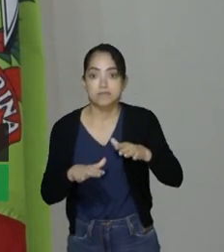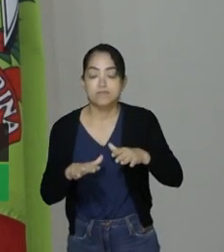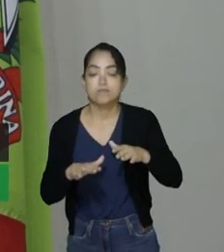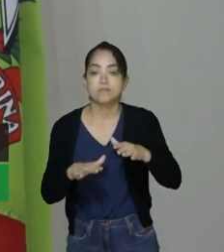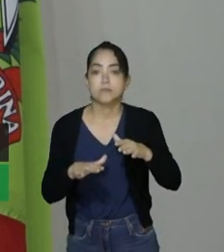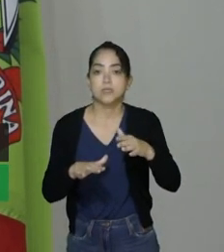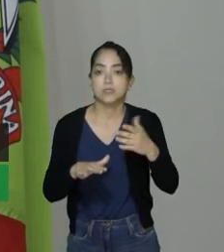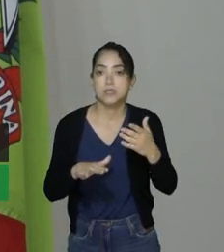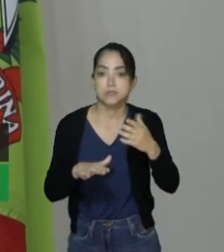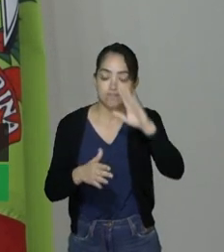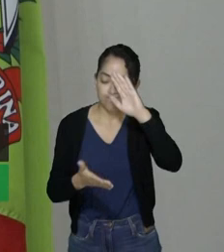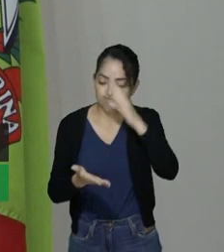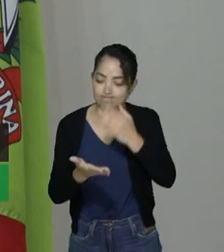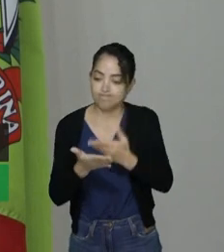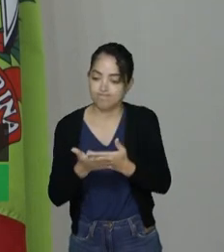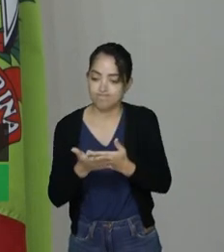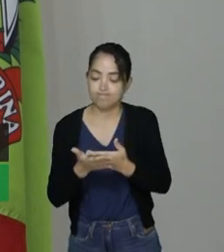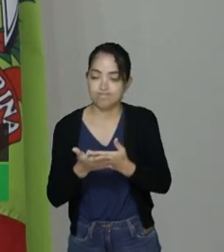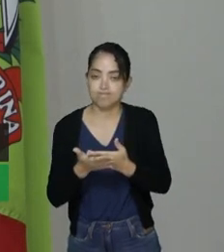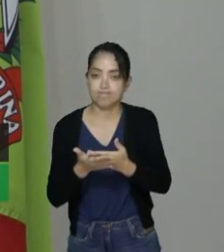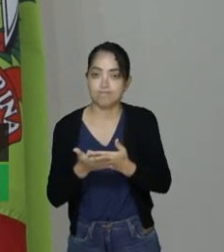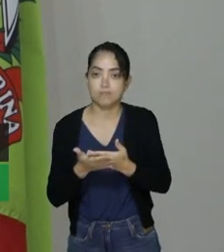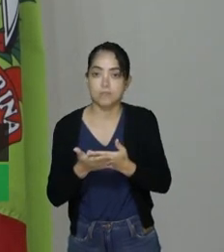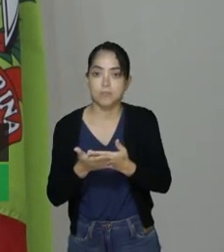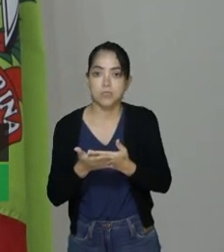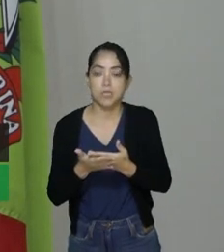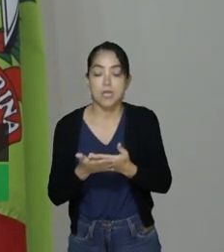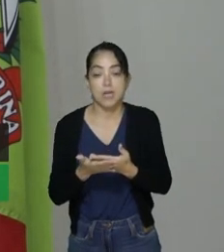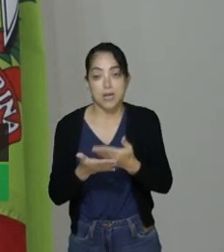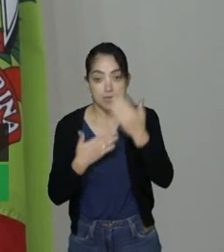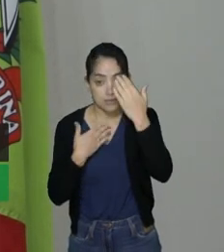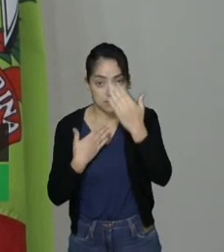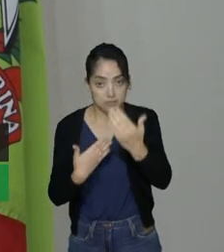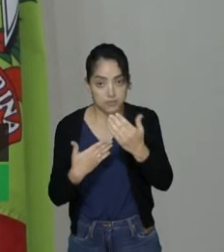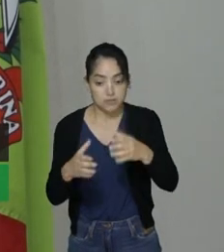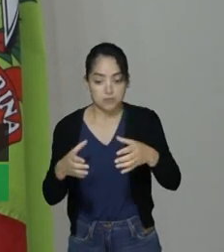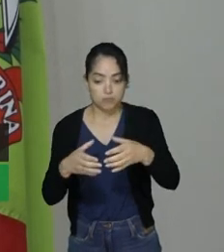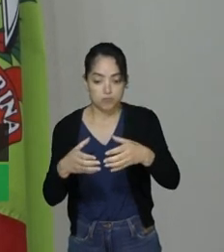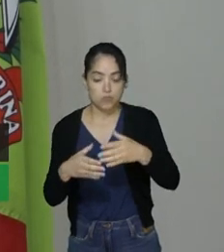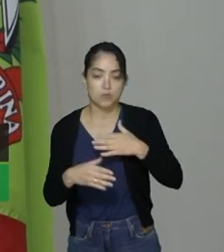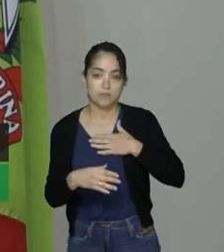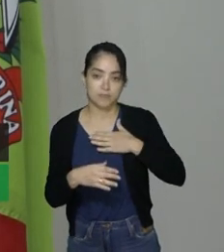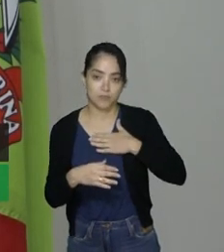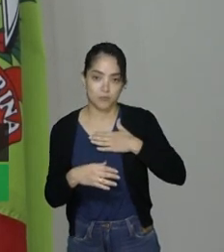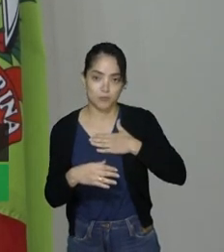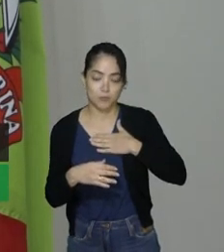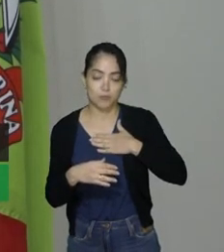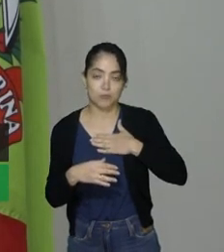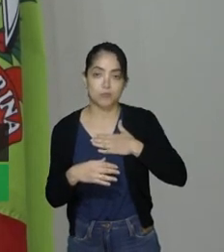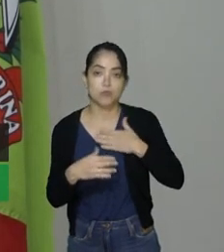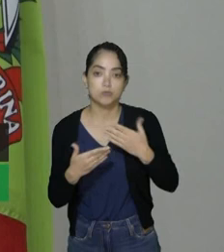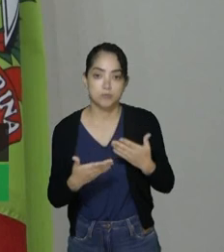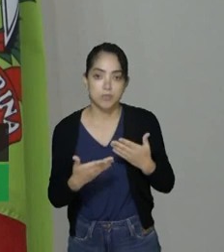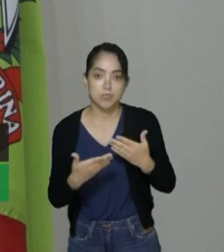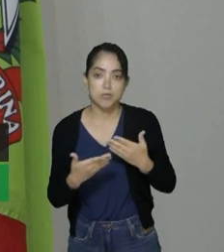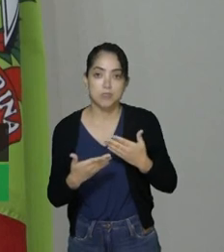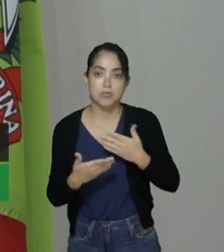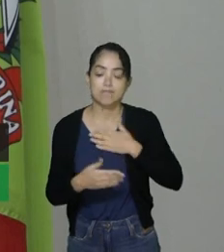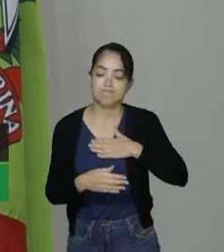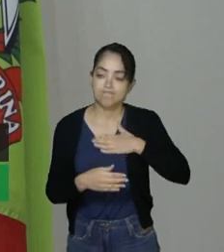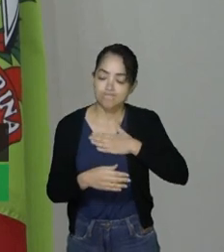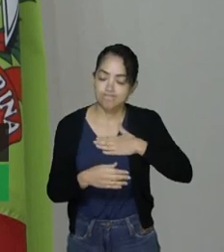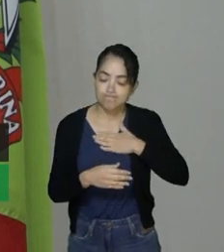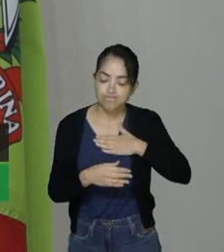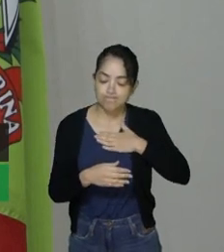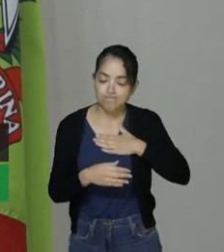que acredita. E quero agradecer muito a minha equipe também, que foi um prazer enorme viver